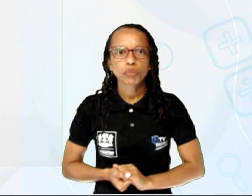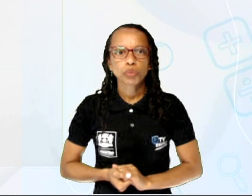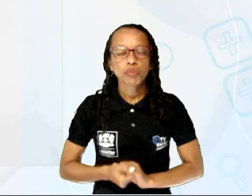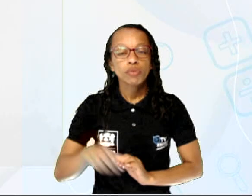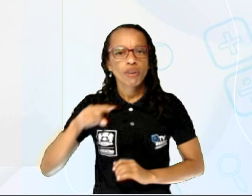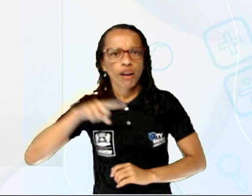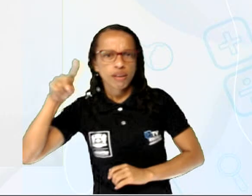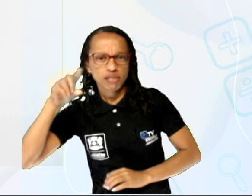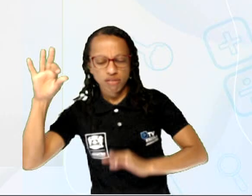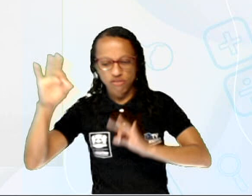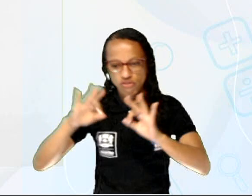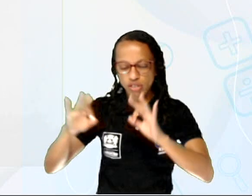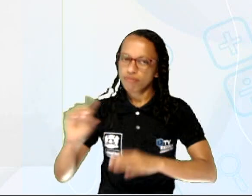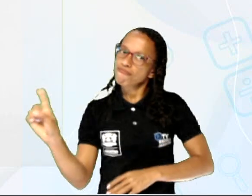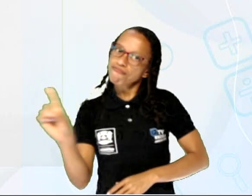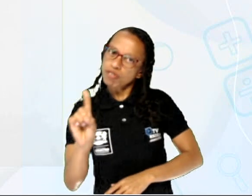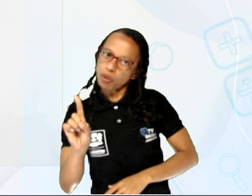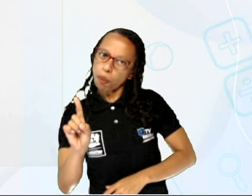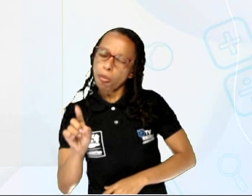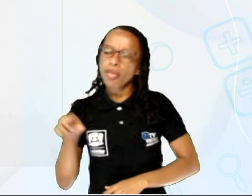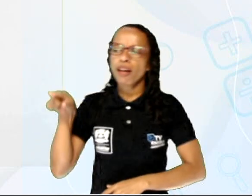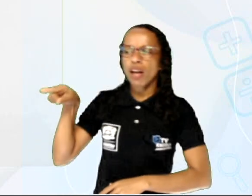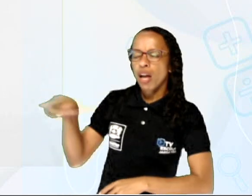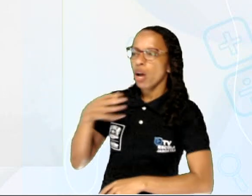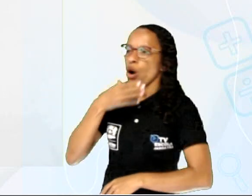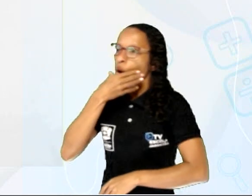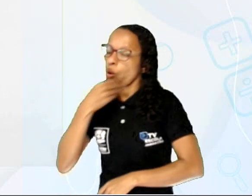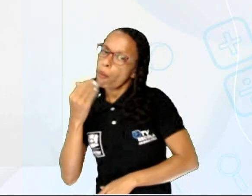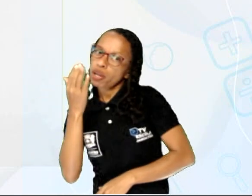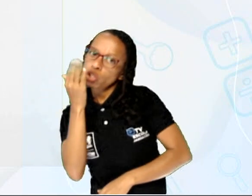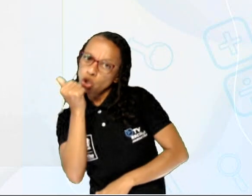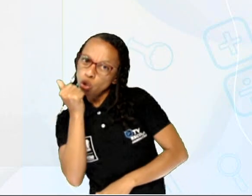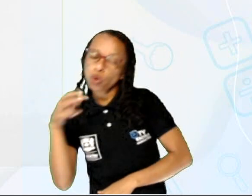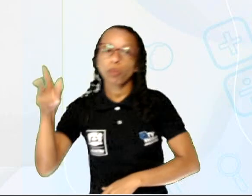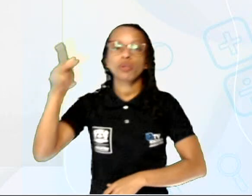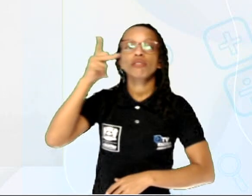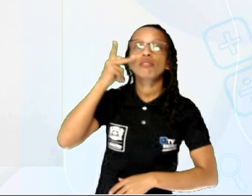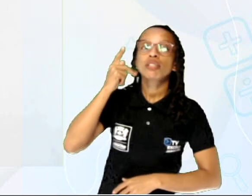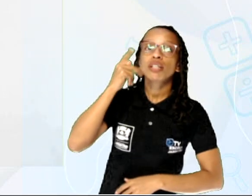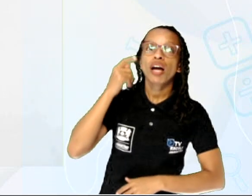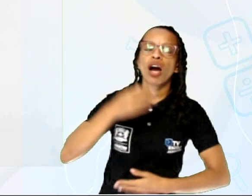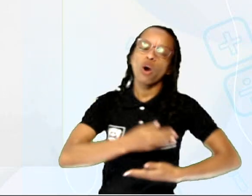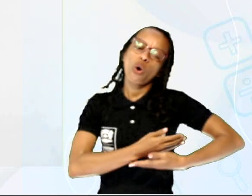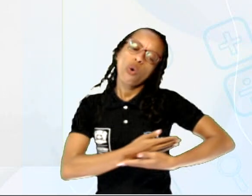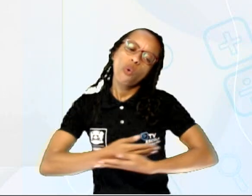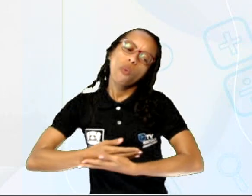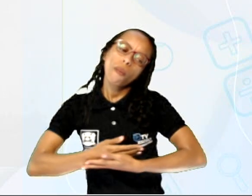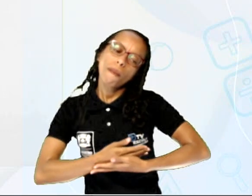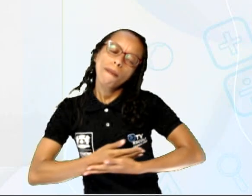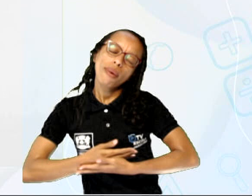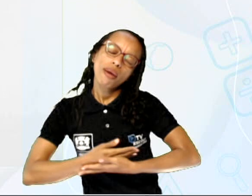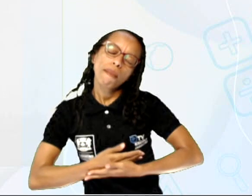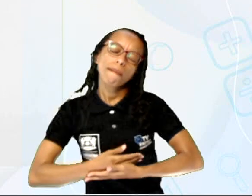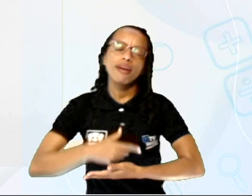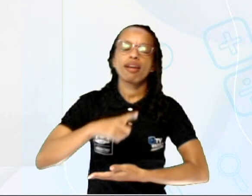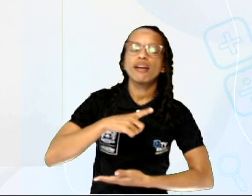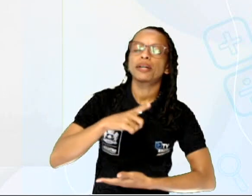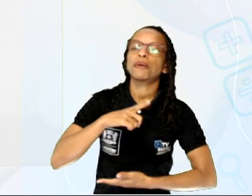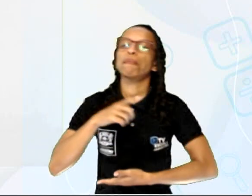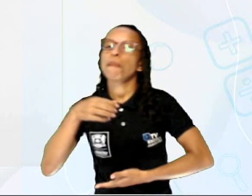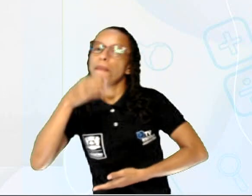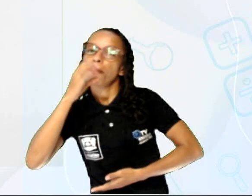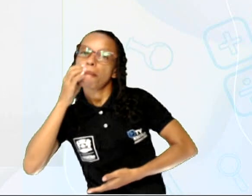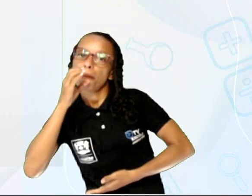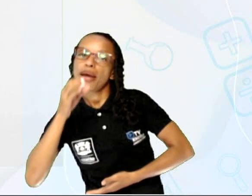Acento não é enfeite. Ele seara no Ceará. O bebê bebe o leite. Eu domino o